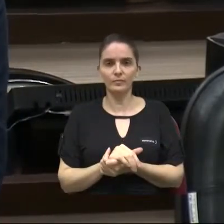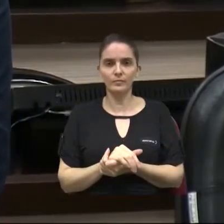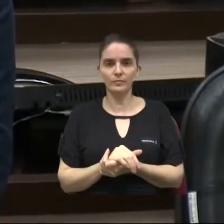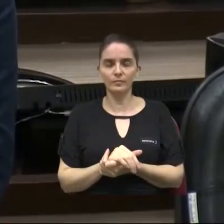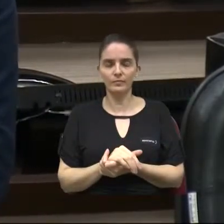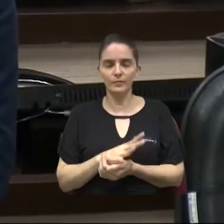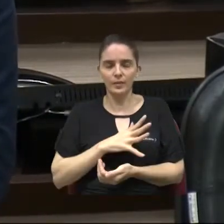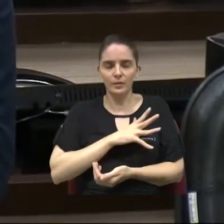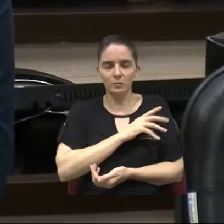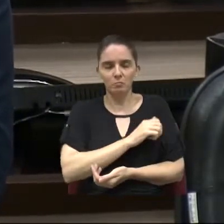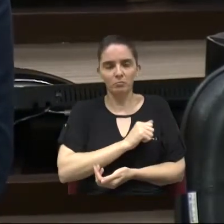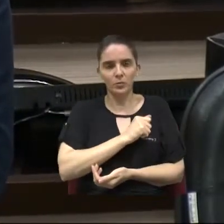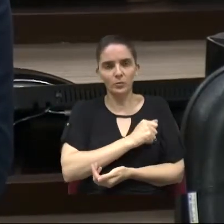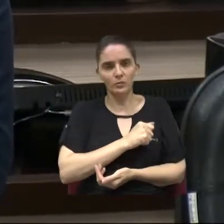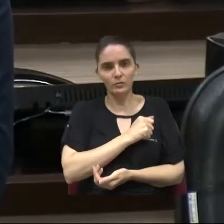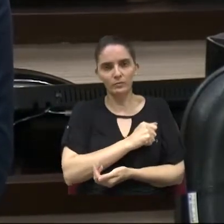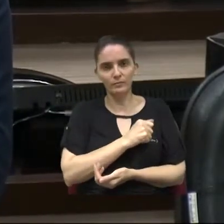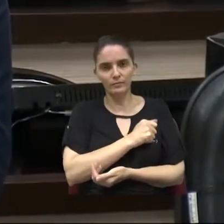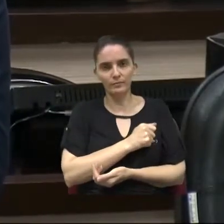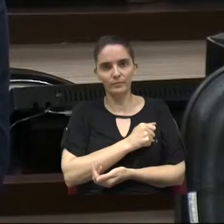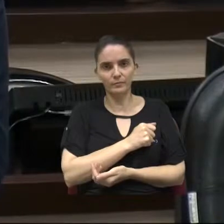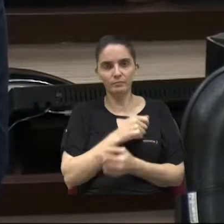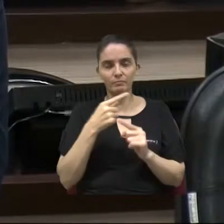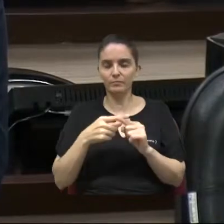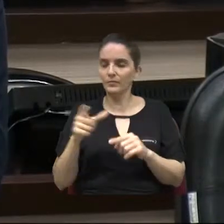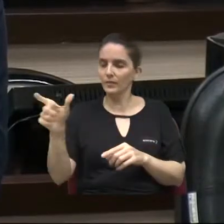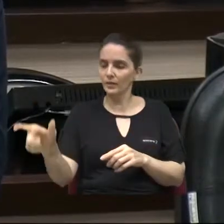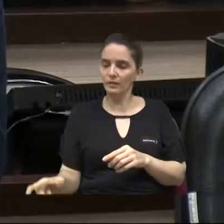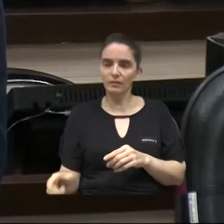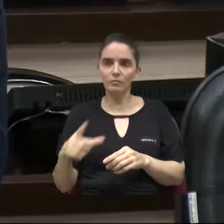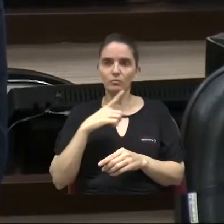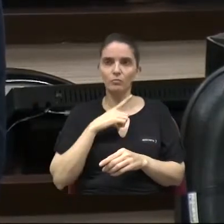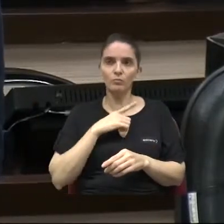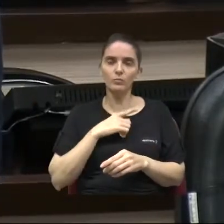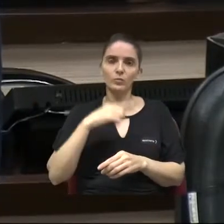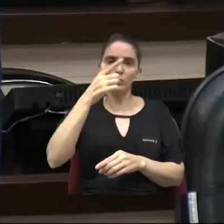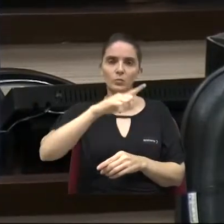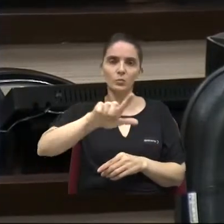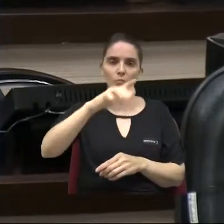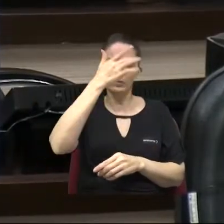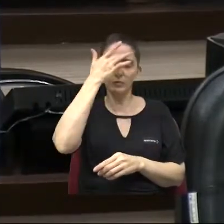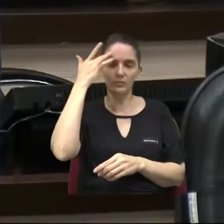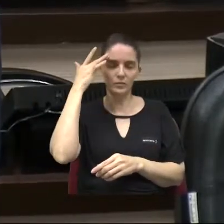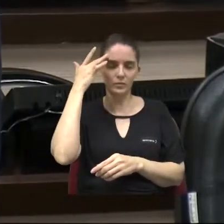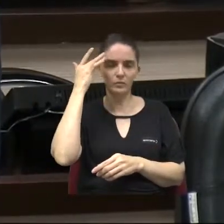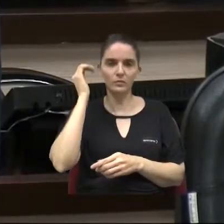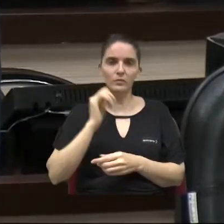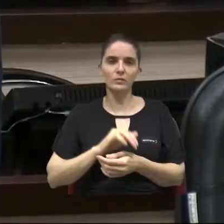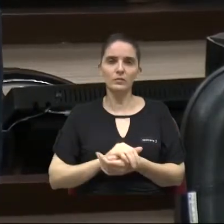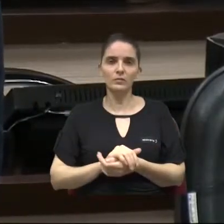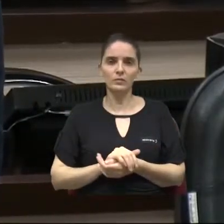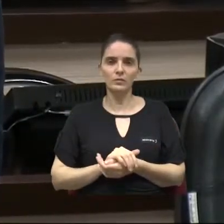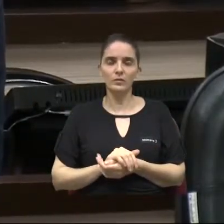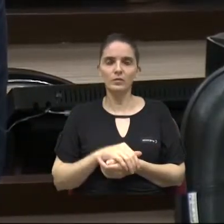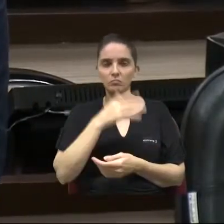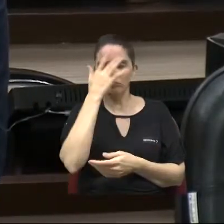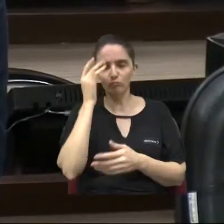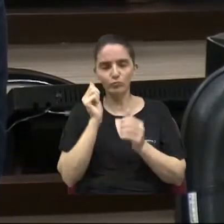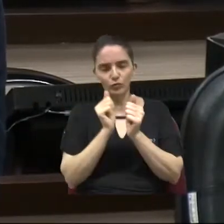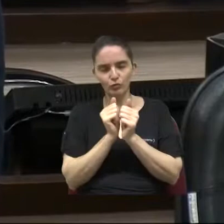que ela sempre teve com as pessoas que com ela participava, que com ela